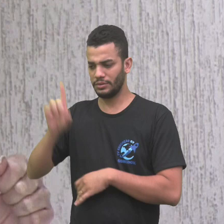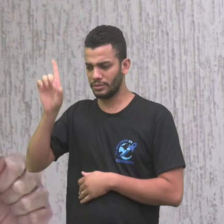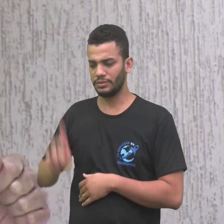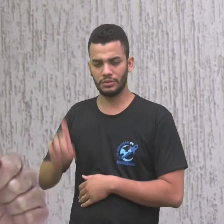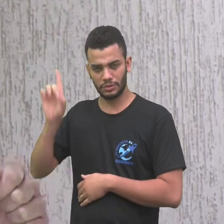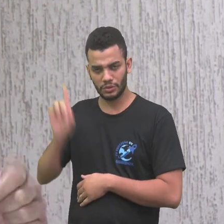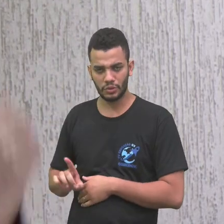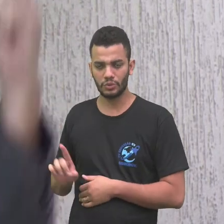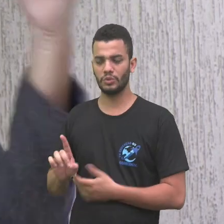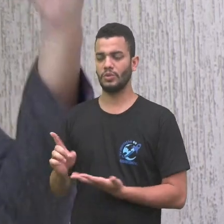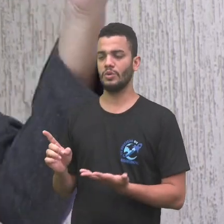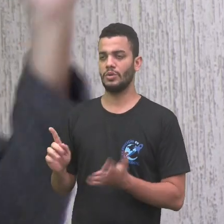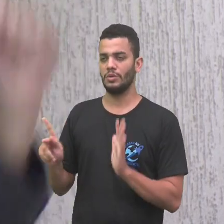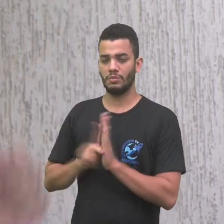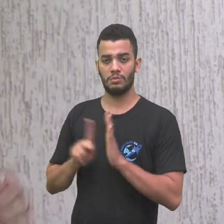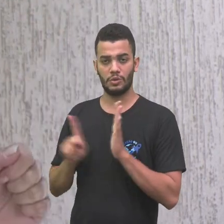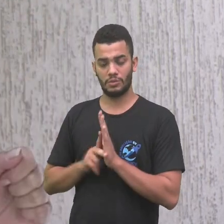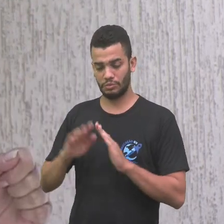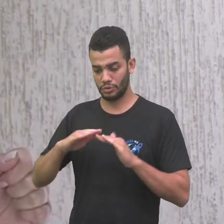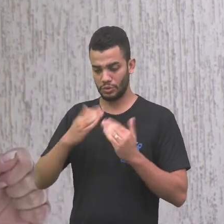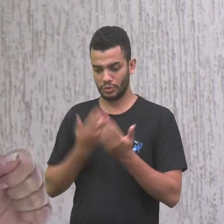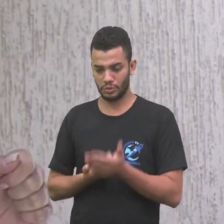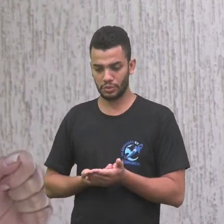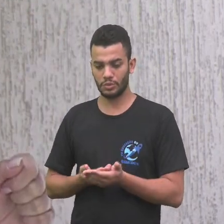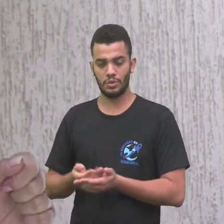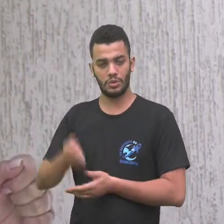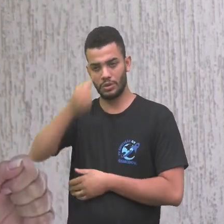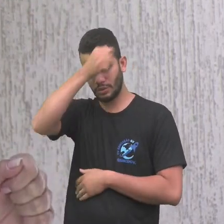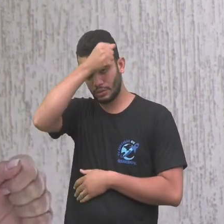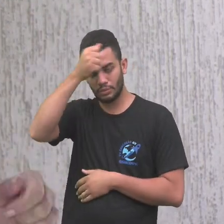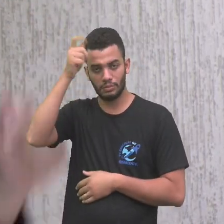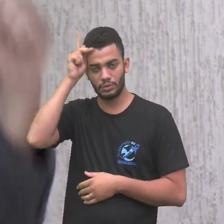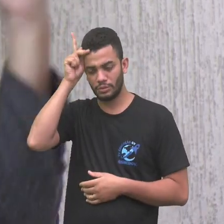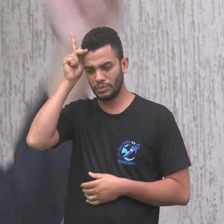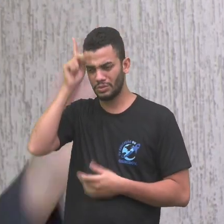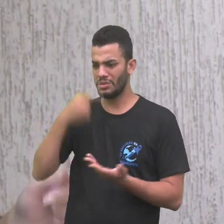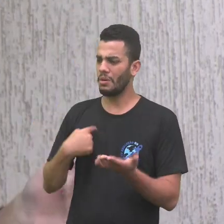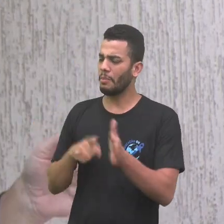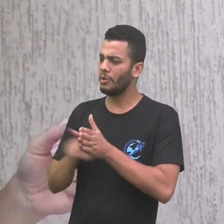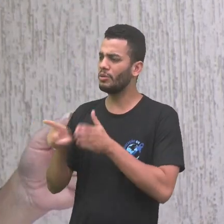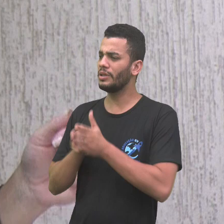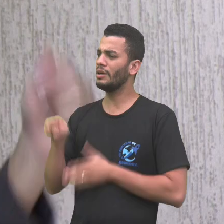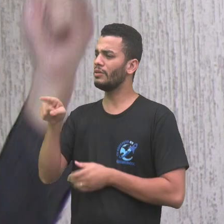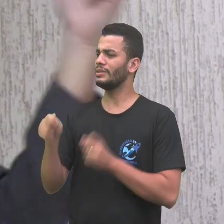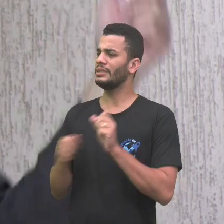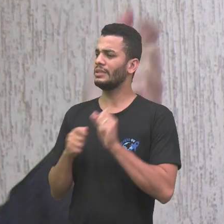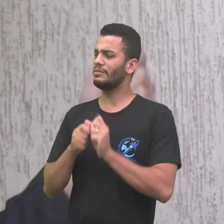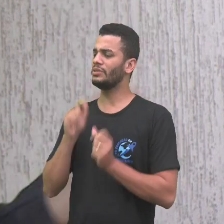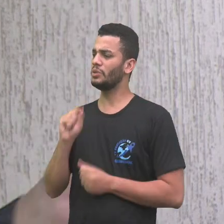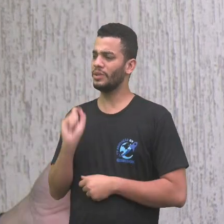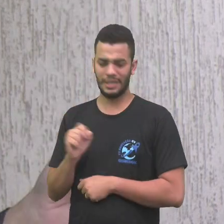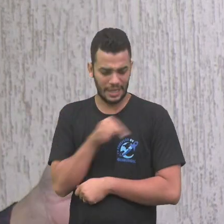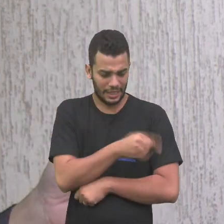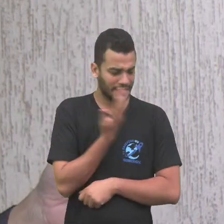com essas crianças, que eles estão chegando no primeiro ano alfabetizados já. Nós sabemos que nós não temos obrigação de alfabetizar as crianças na educação infantil,